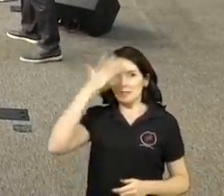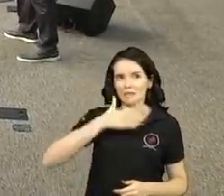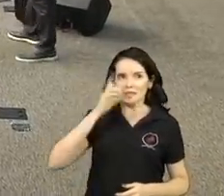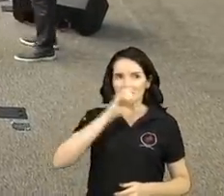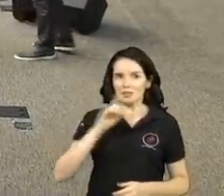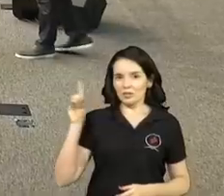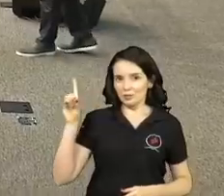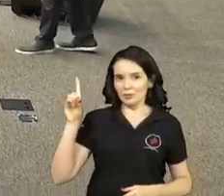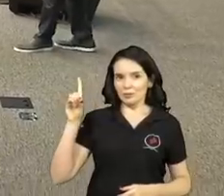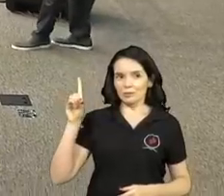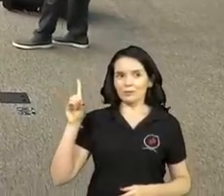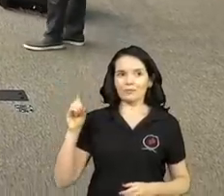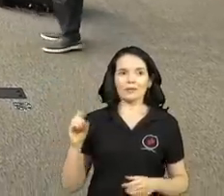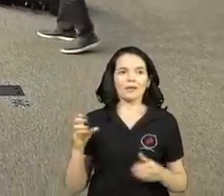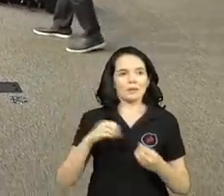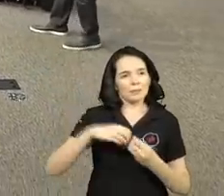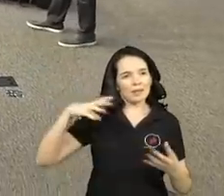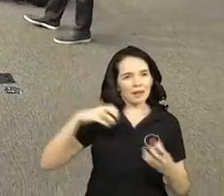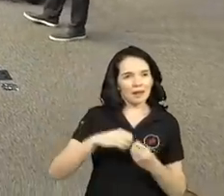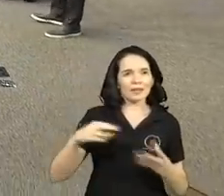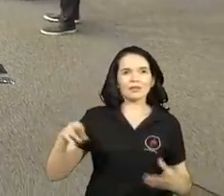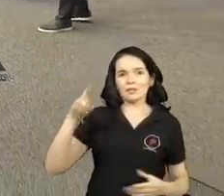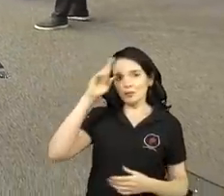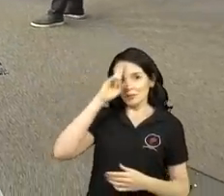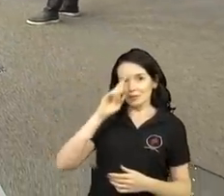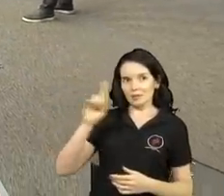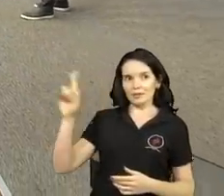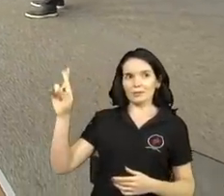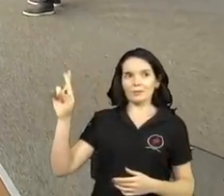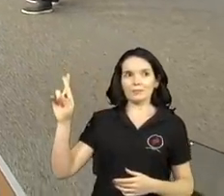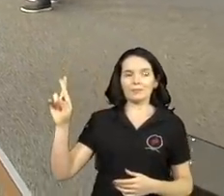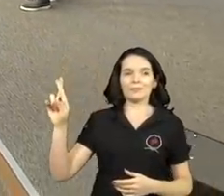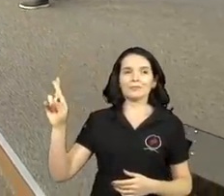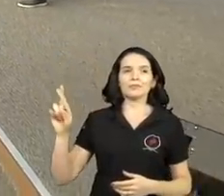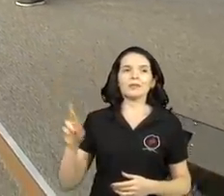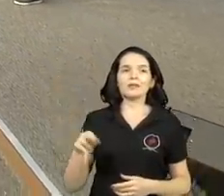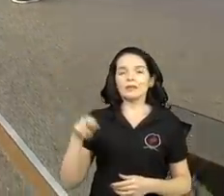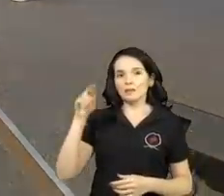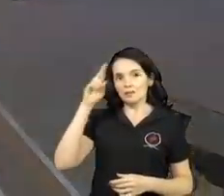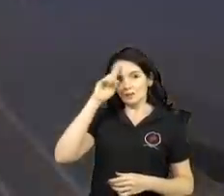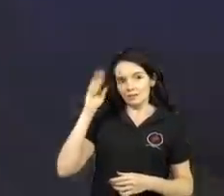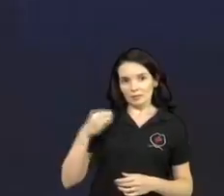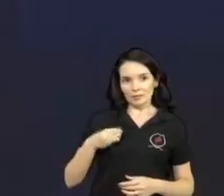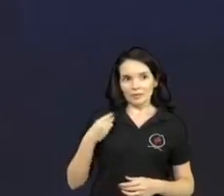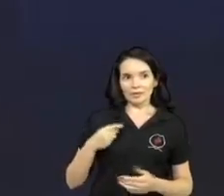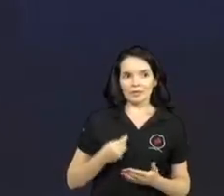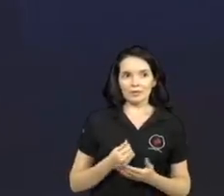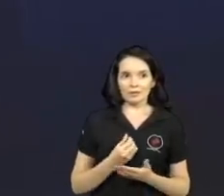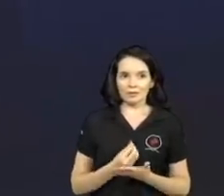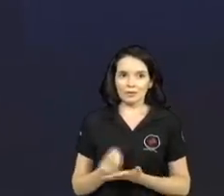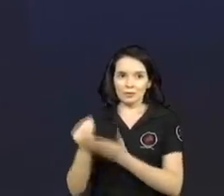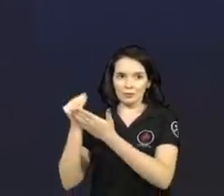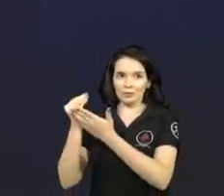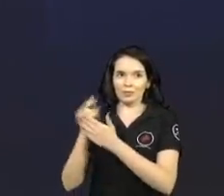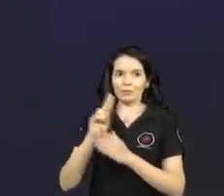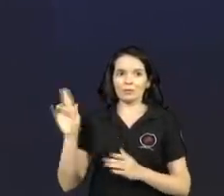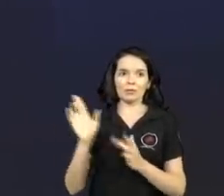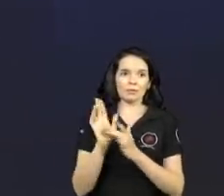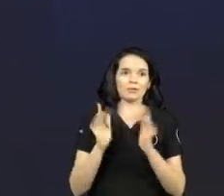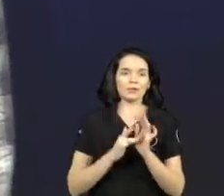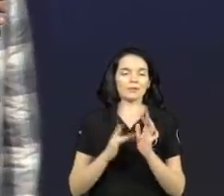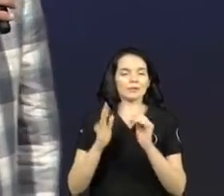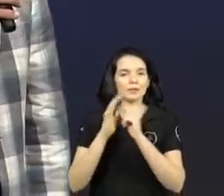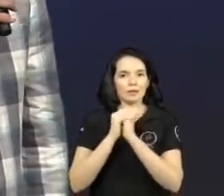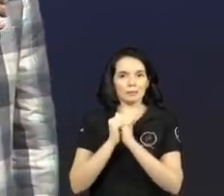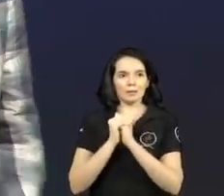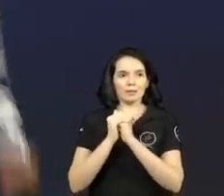Deus, milagres do Senhor. Senhor, nós entregamos essas vidas nas tuas mãos, no nome de Jesus, amém